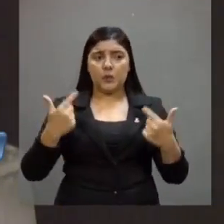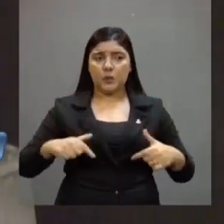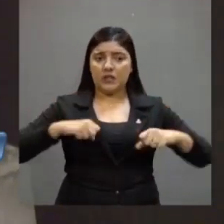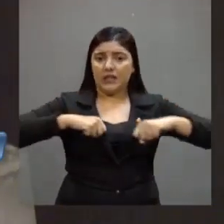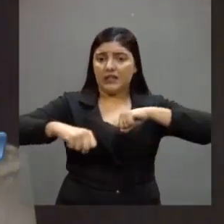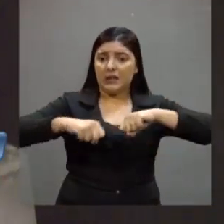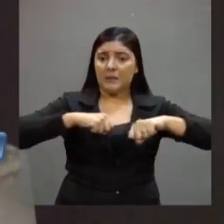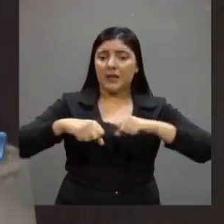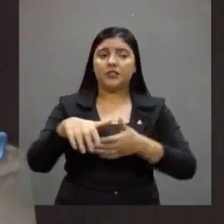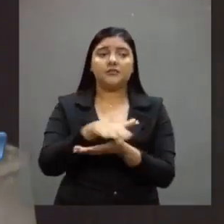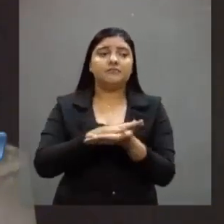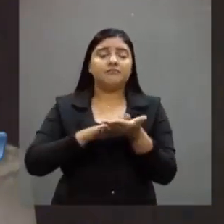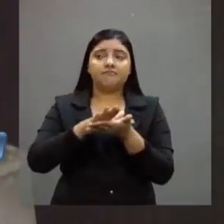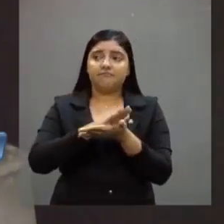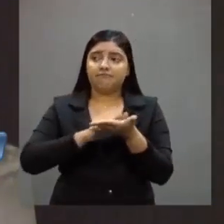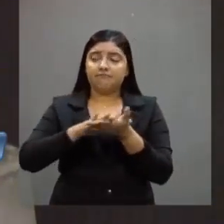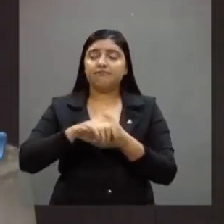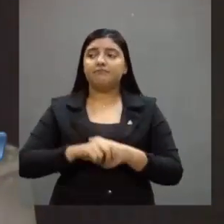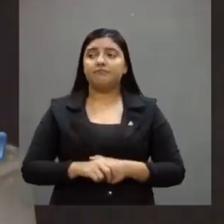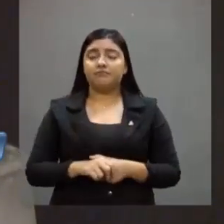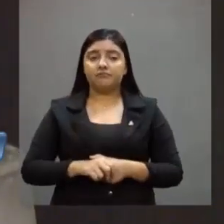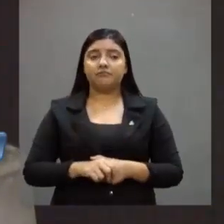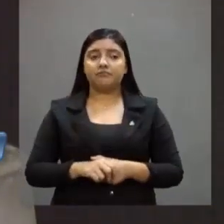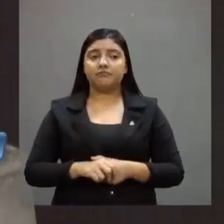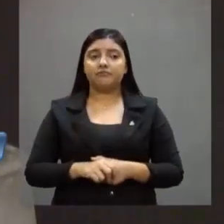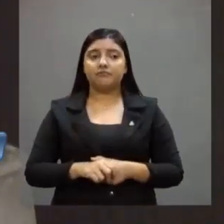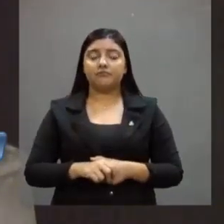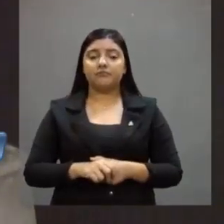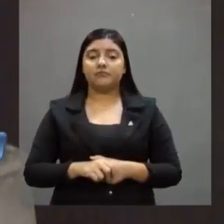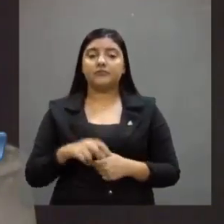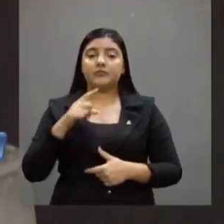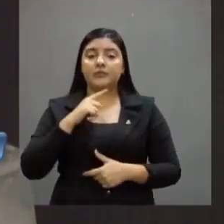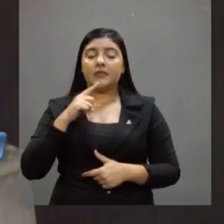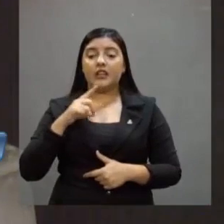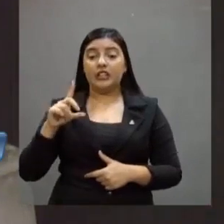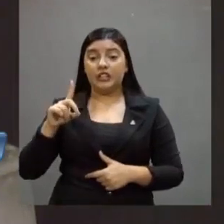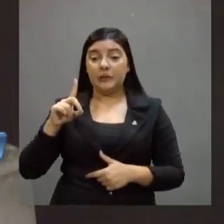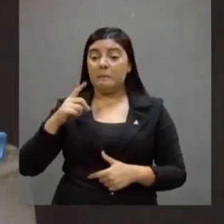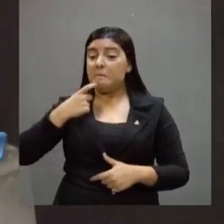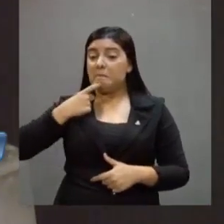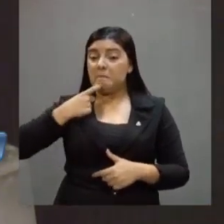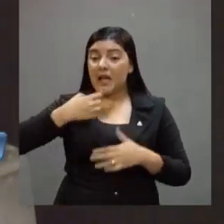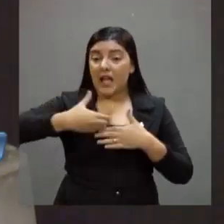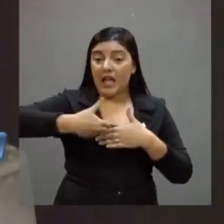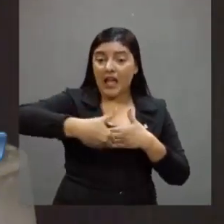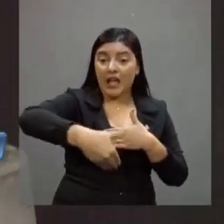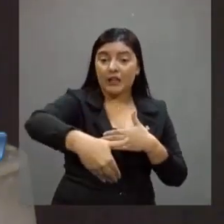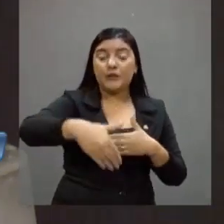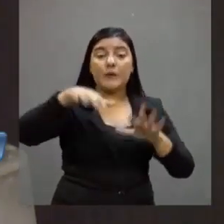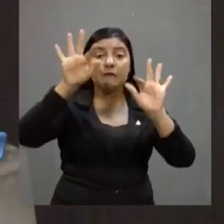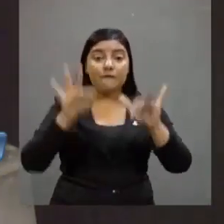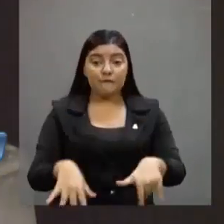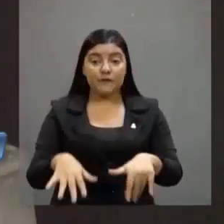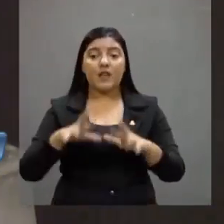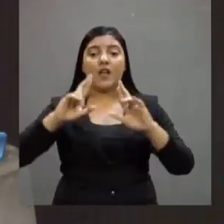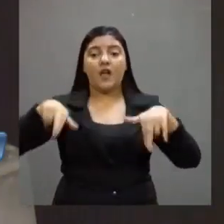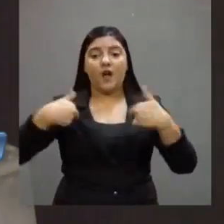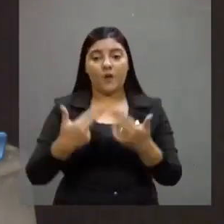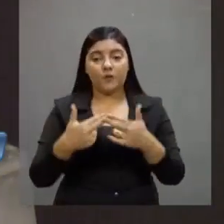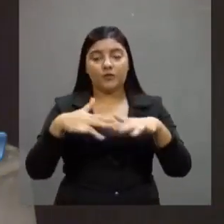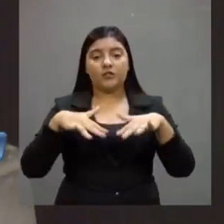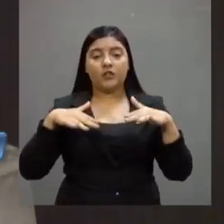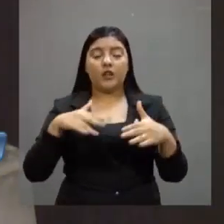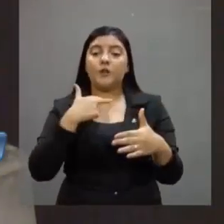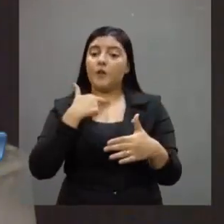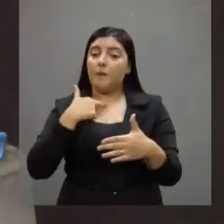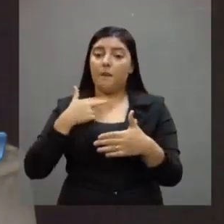debate, né, nos derradeiros dias da sessão legislativa, portanto,